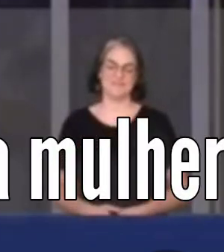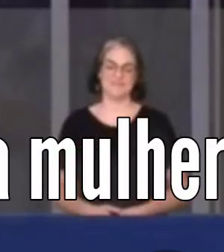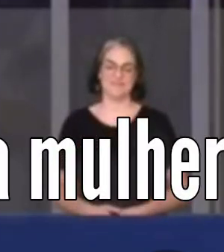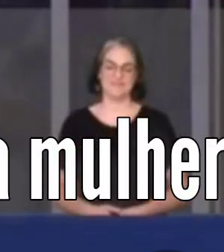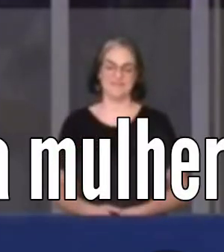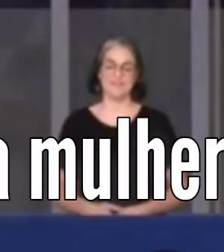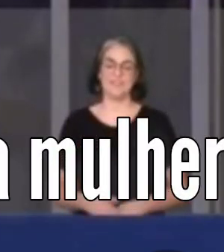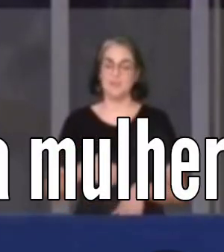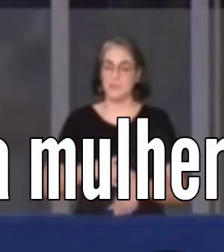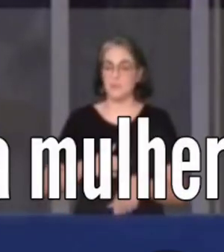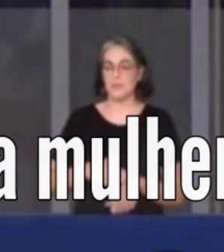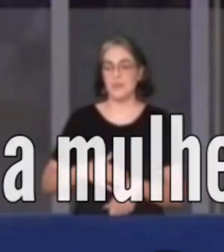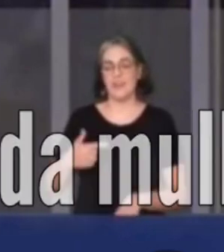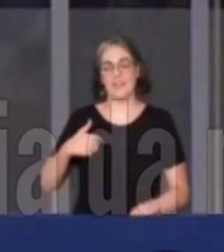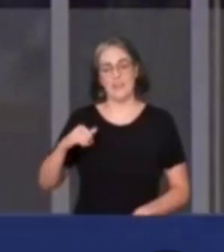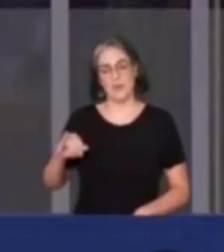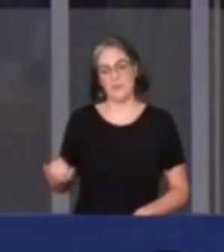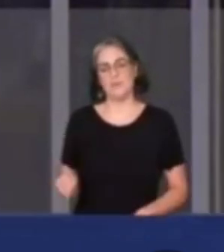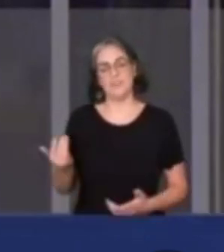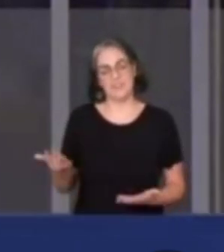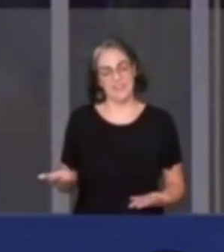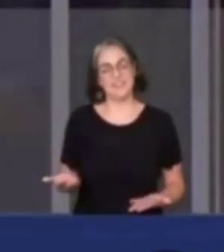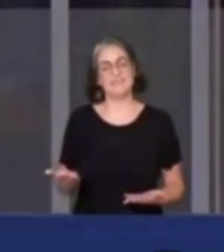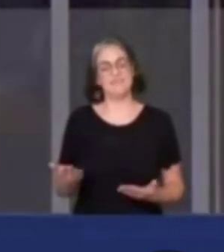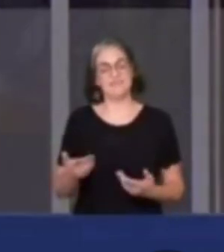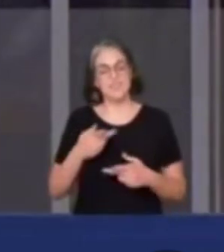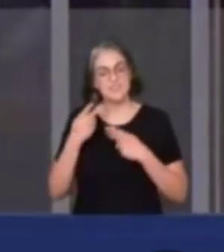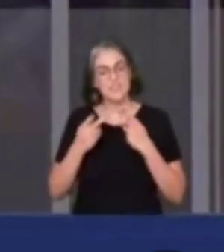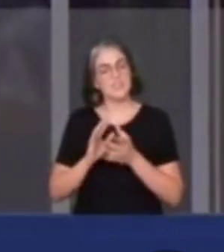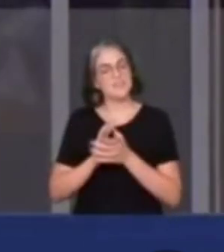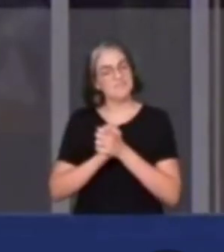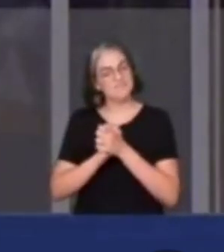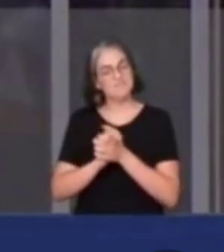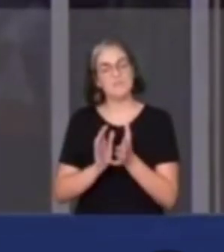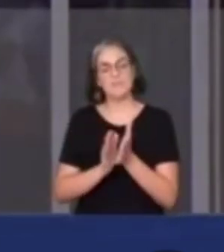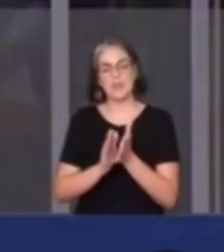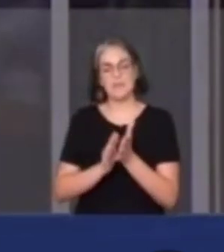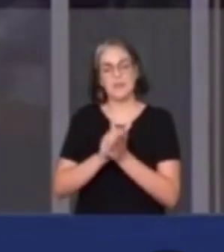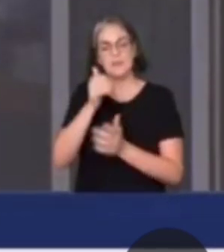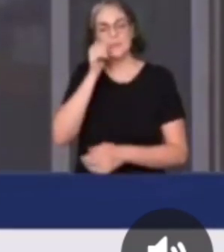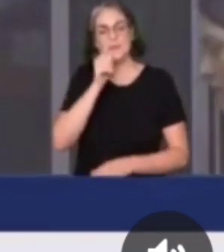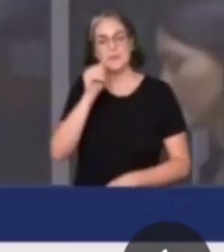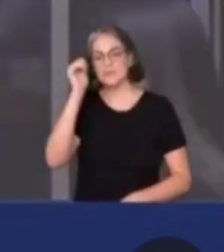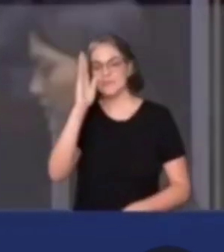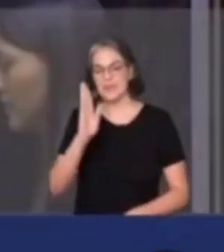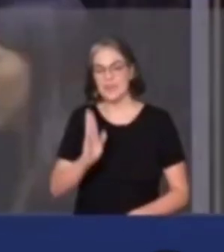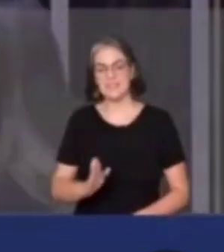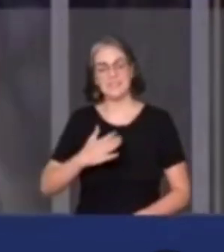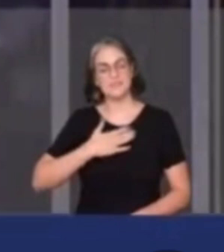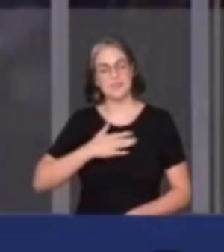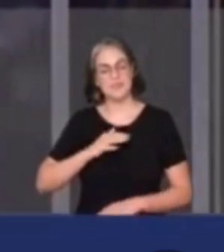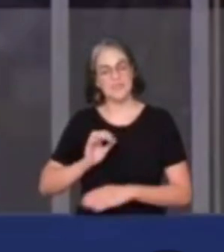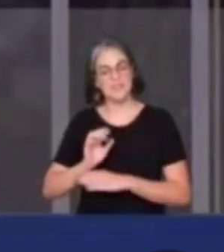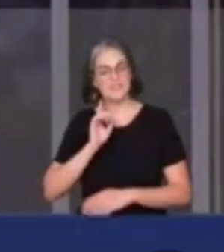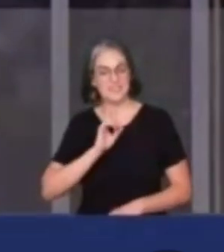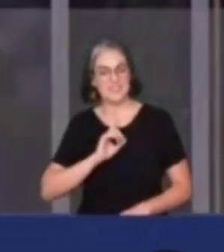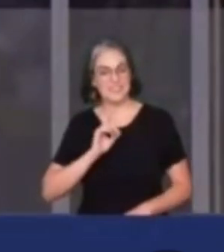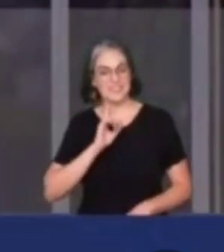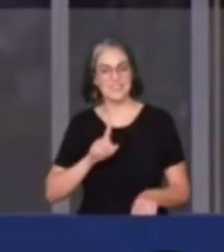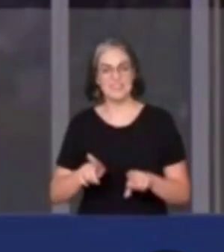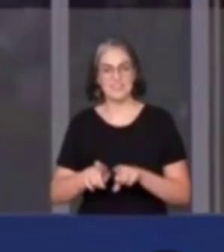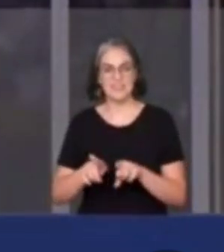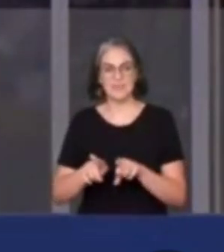oportunidade quero parabenizar as mulheres do meu Brasil do meu estado de Minas Gerais em especial